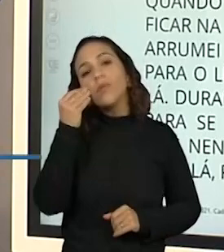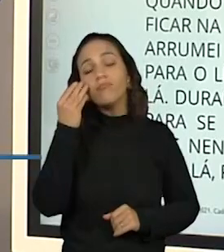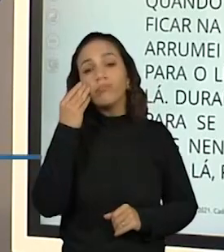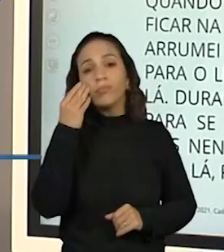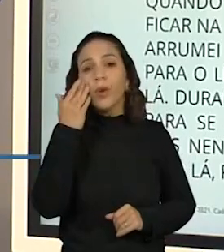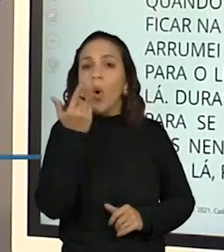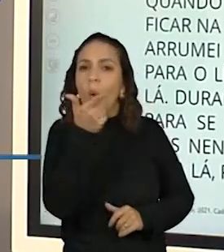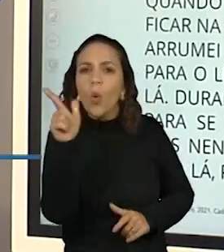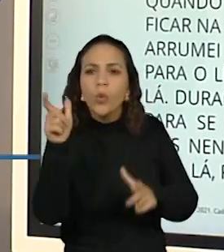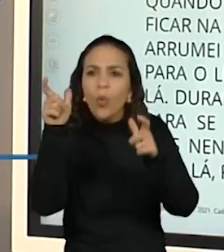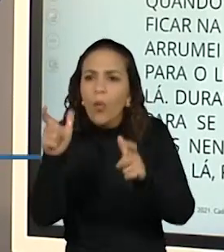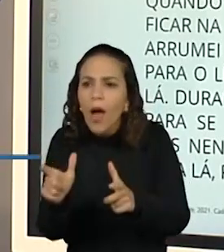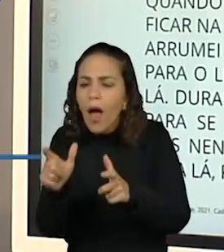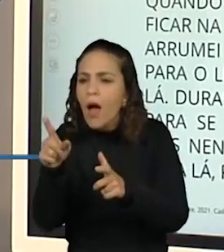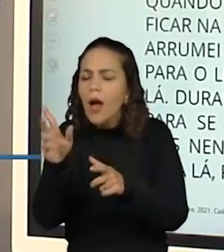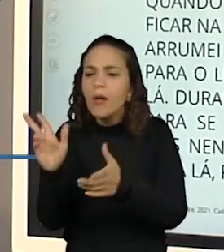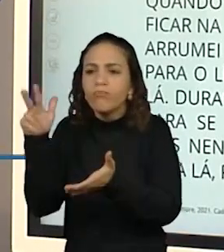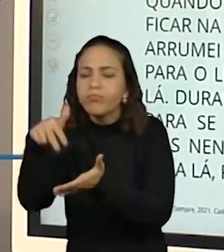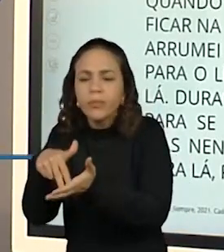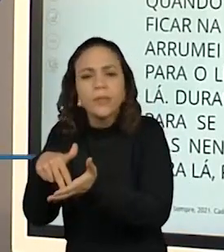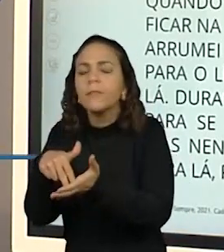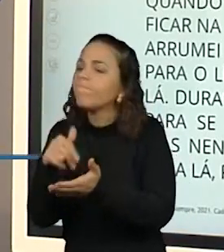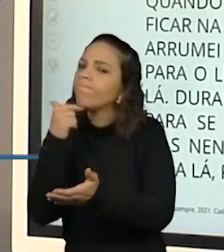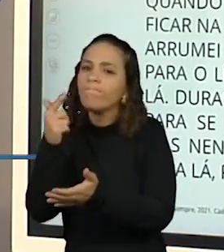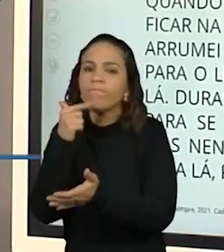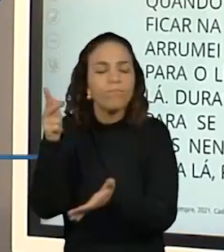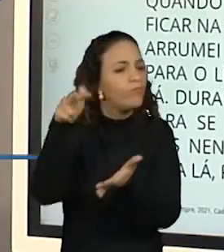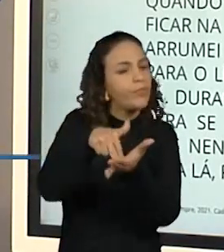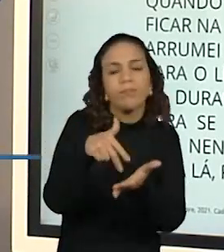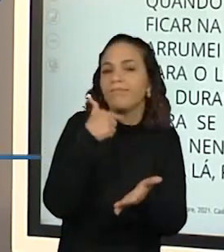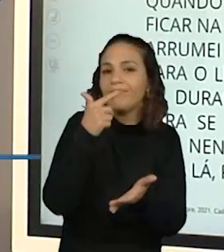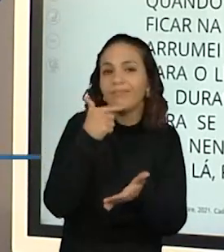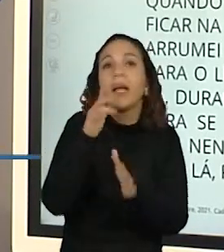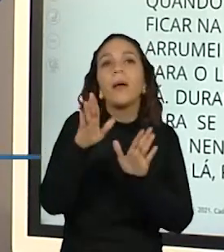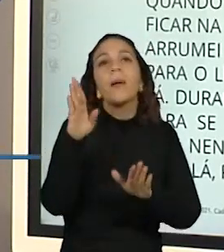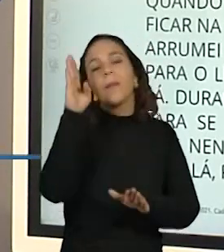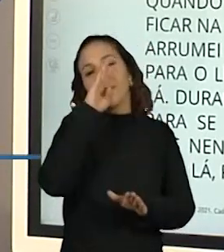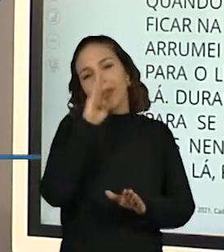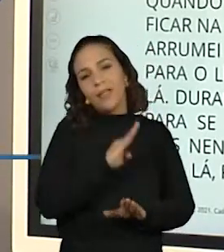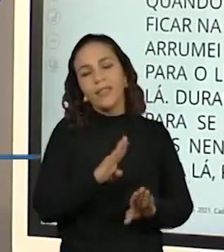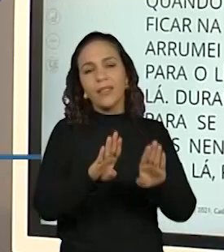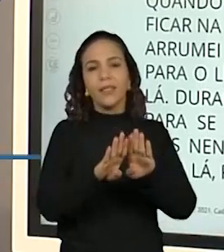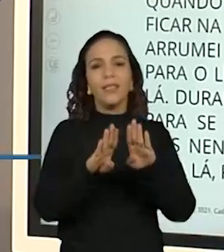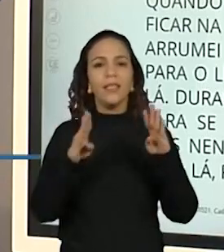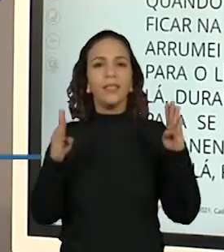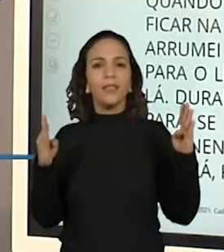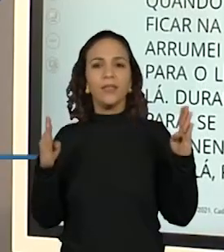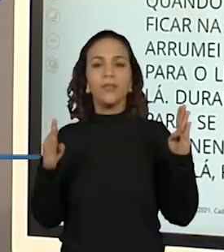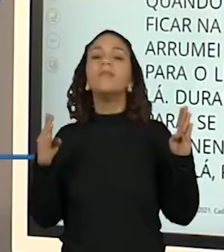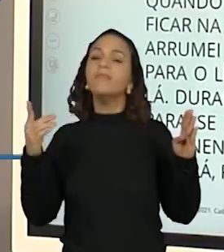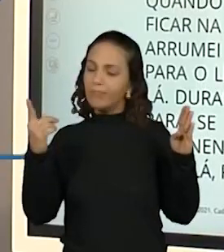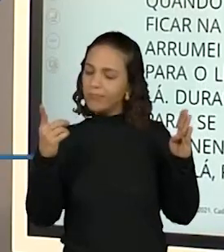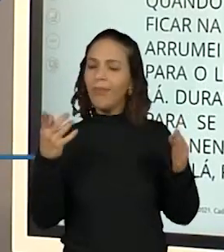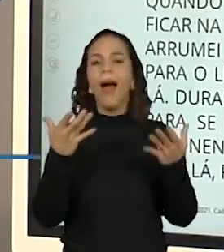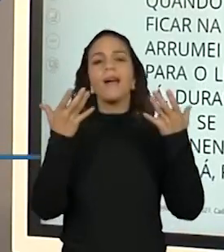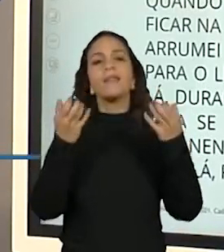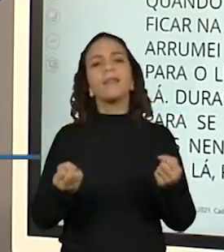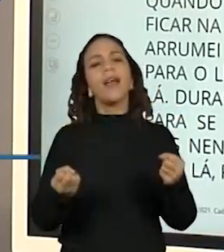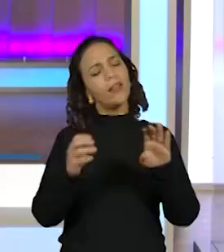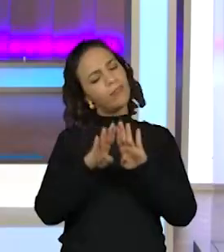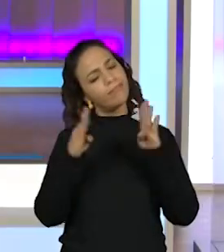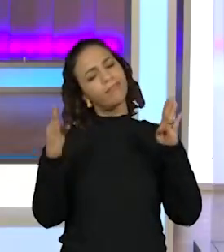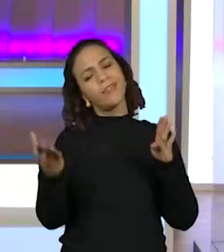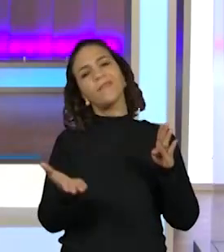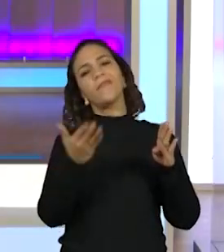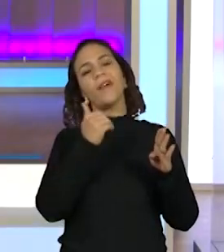refúgio em outros países, mas não conseguiram. No Brasil, o Brasil foi o país em que conseguiram esse refúgio.